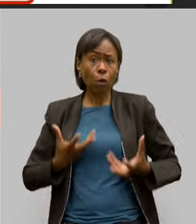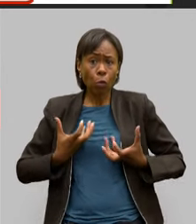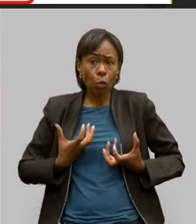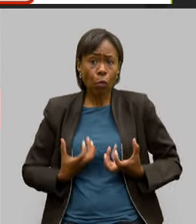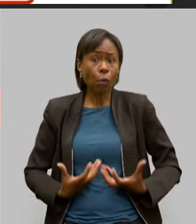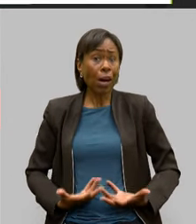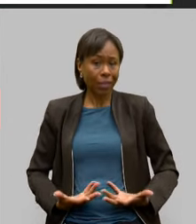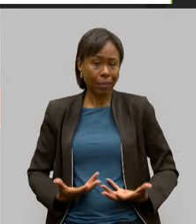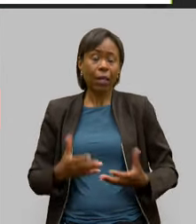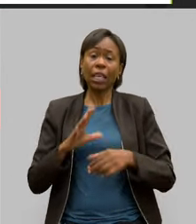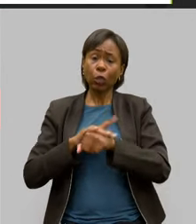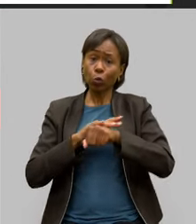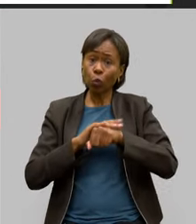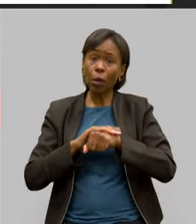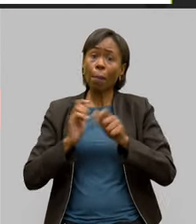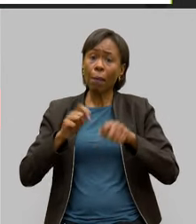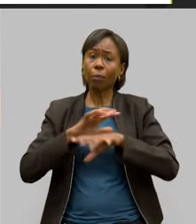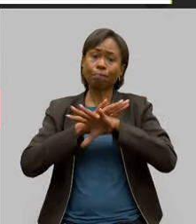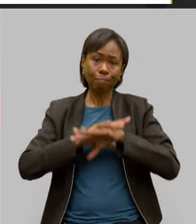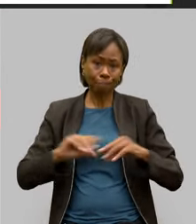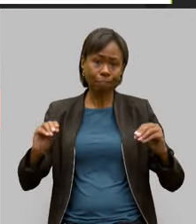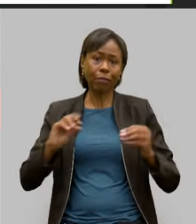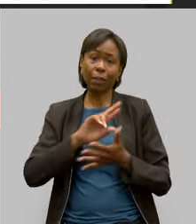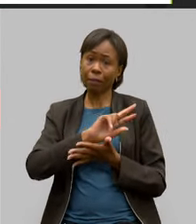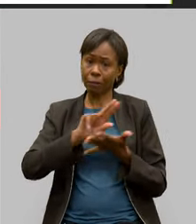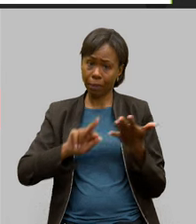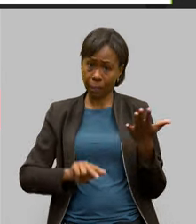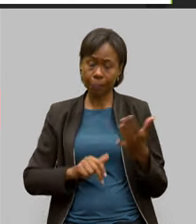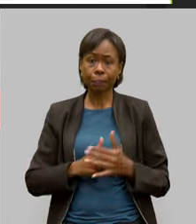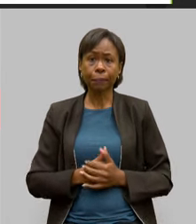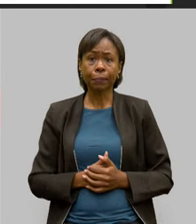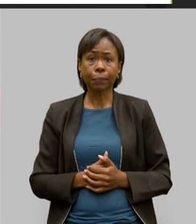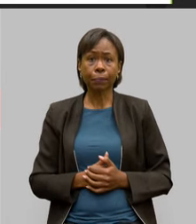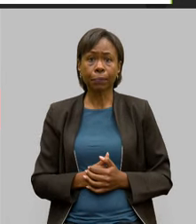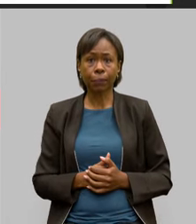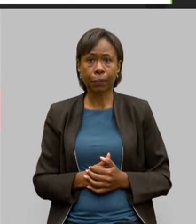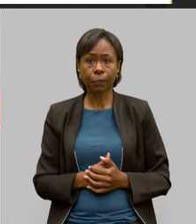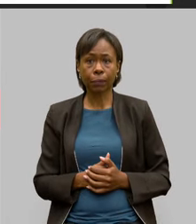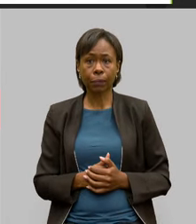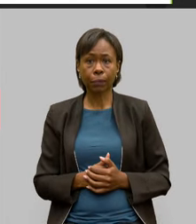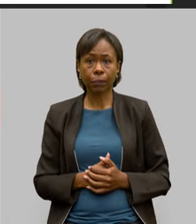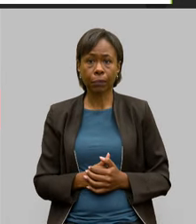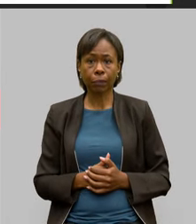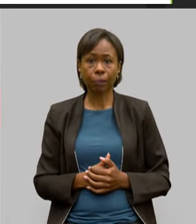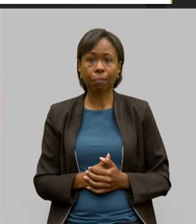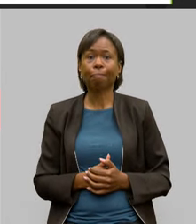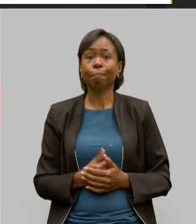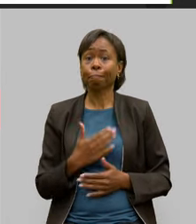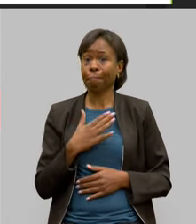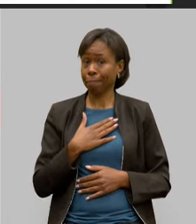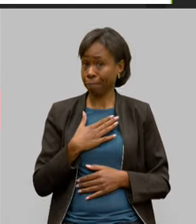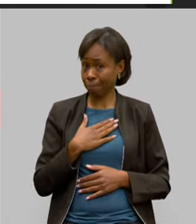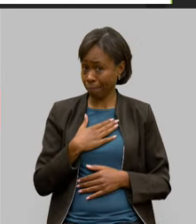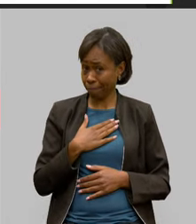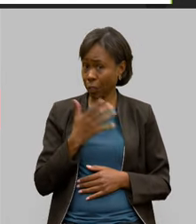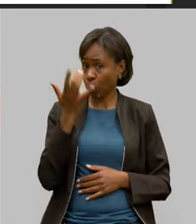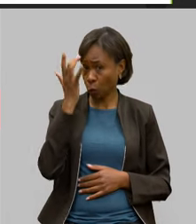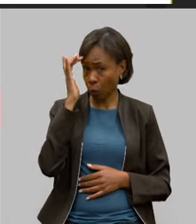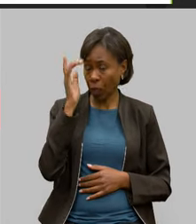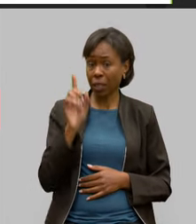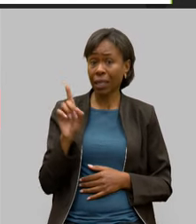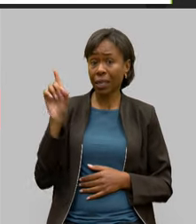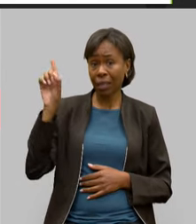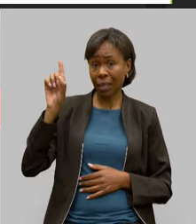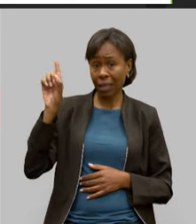pode ser vencido né e para mim para mim essa aí é a grande é